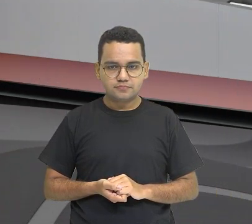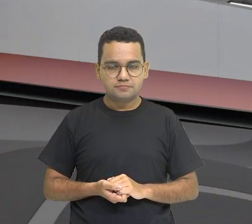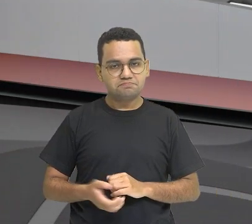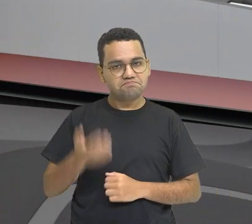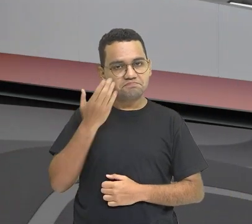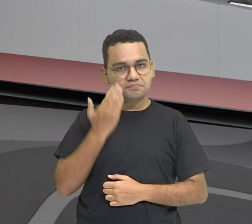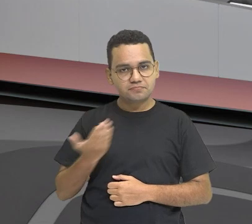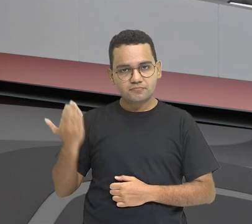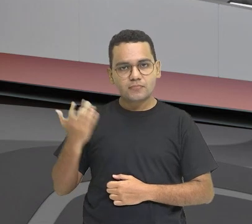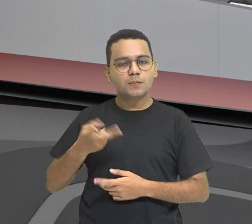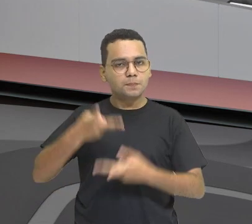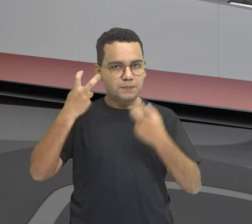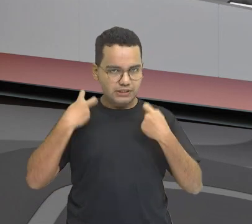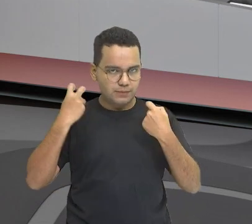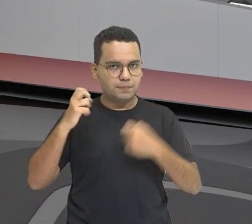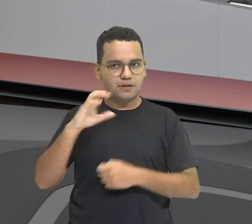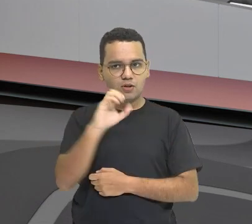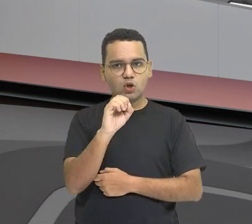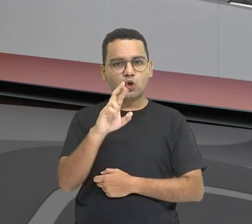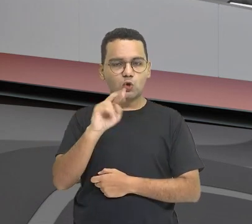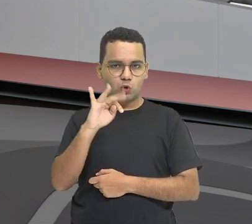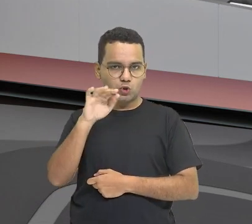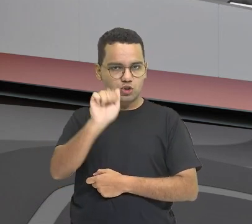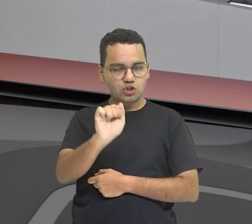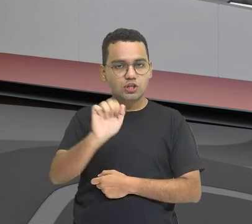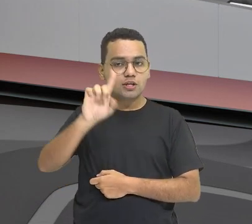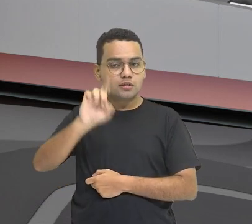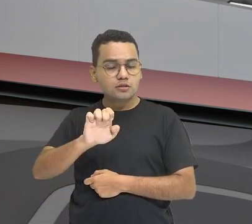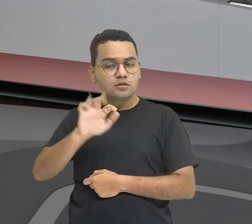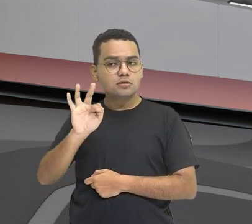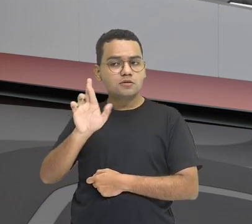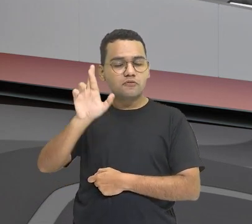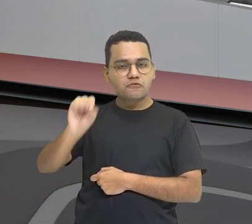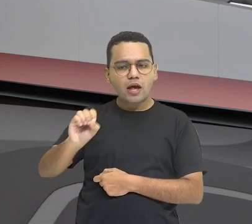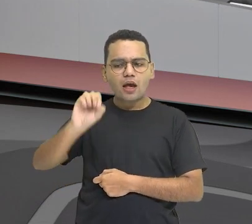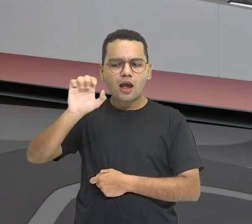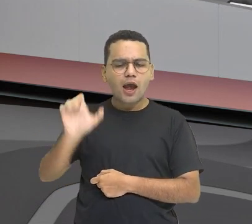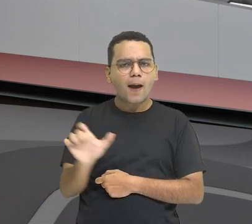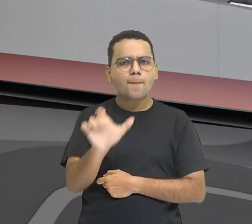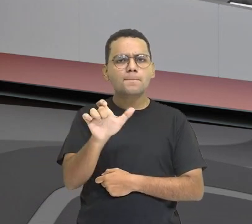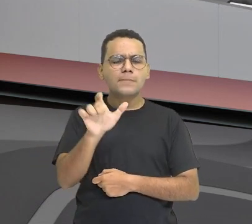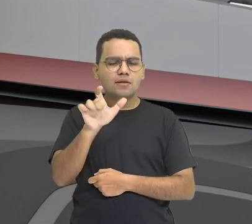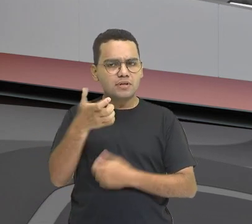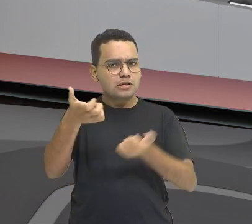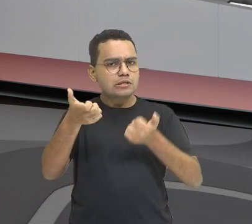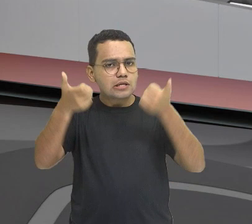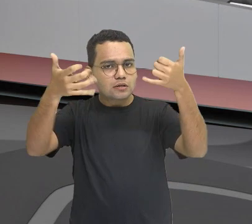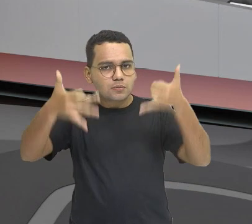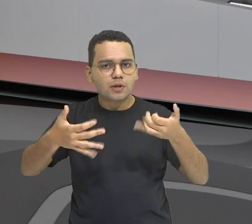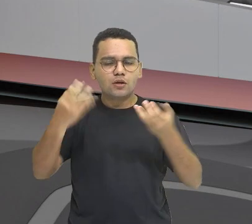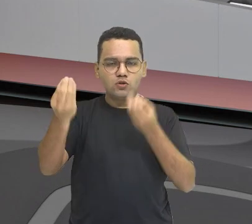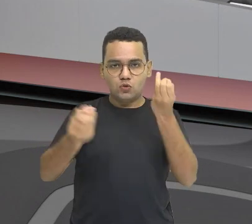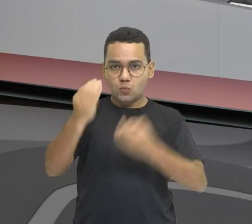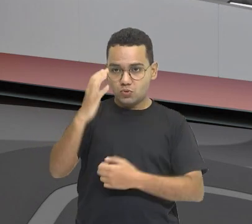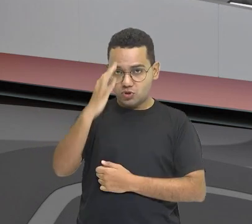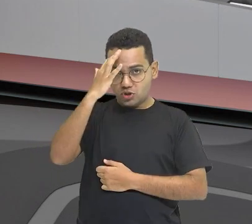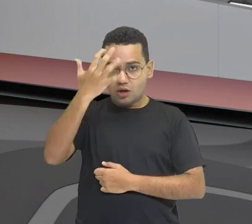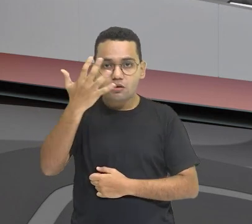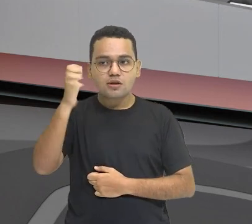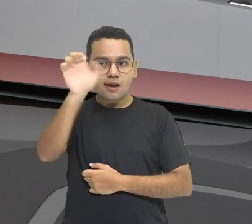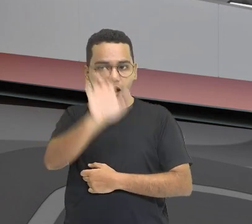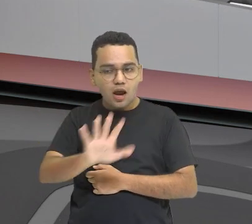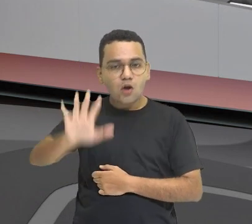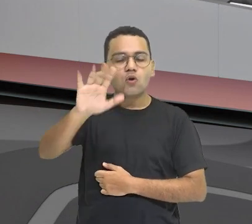Viram aí a nossa cortina de ferro? Olha só, foi o termo que utilizaram para falar de como a Europa